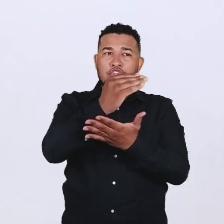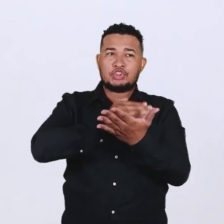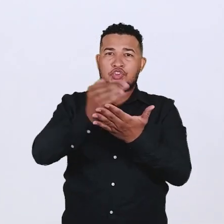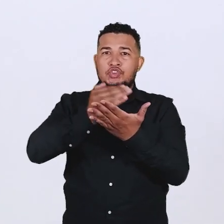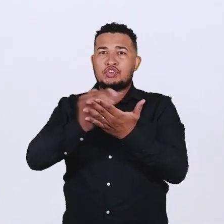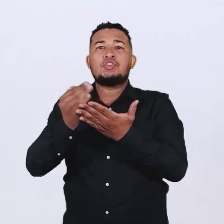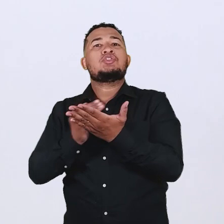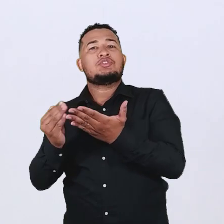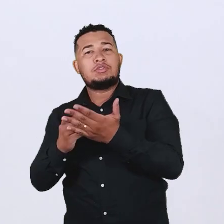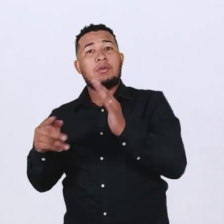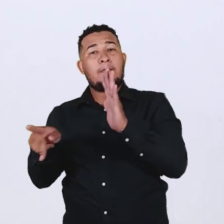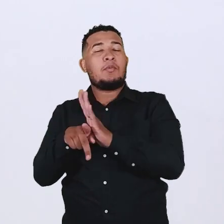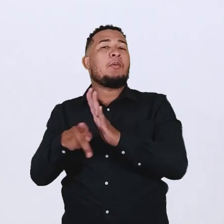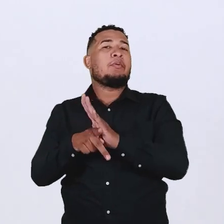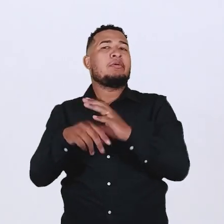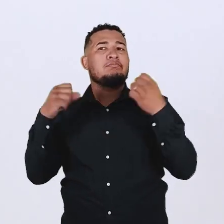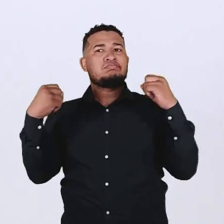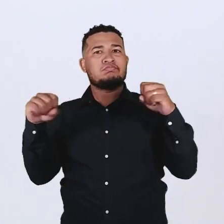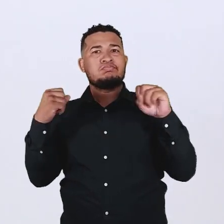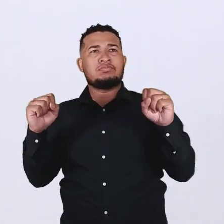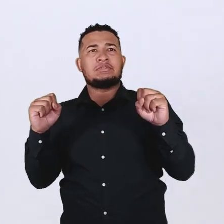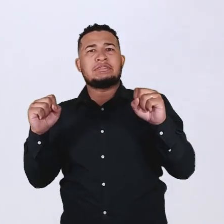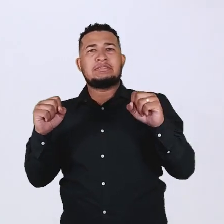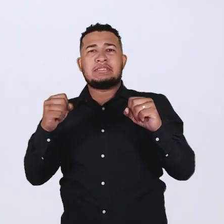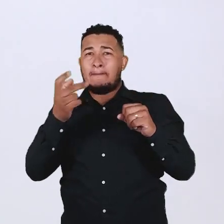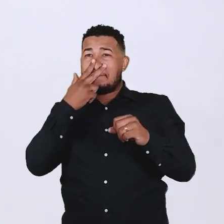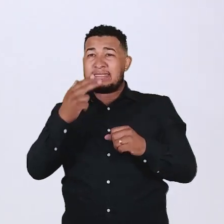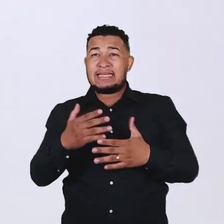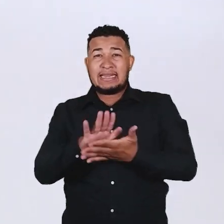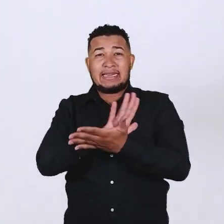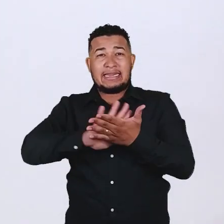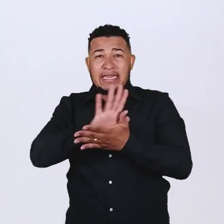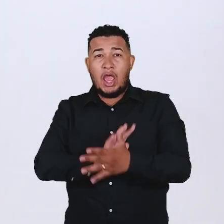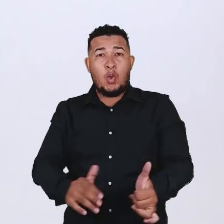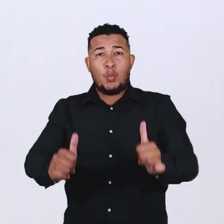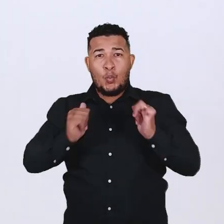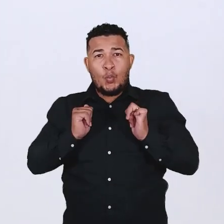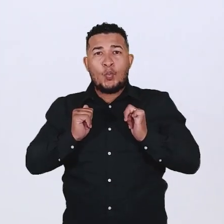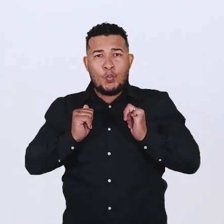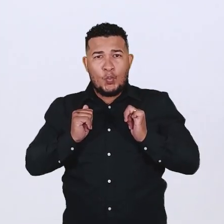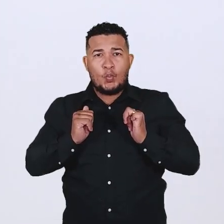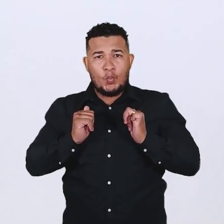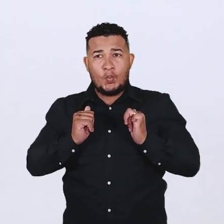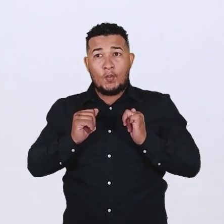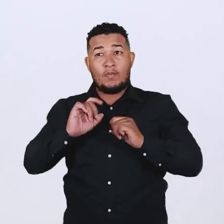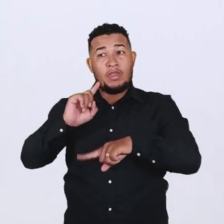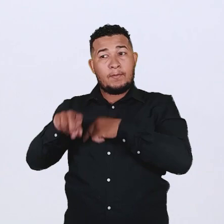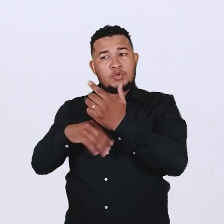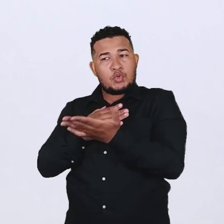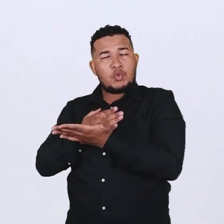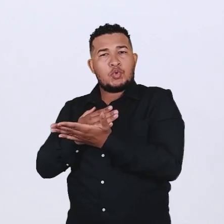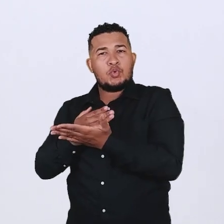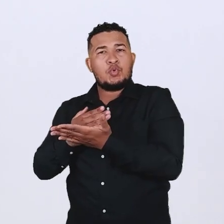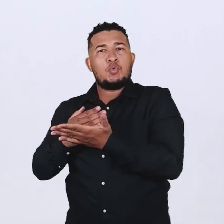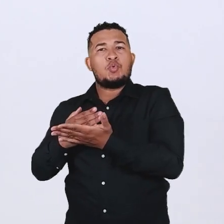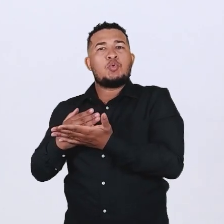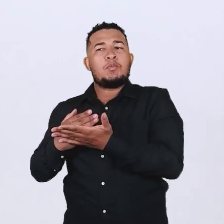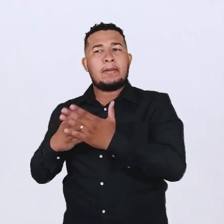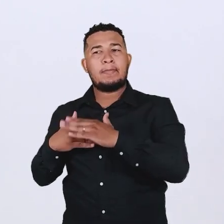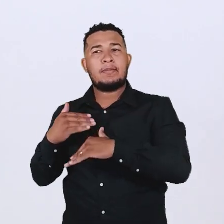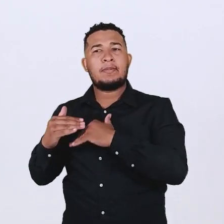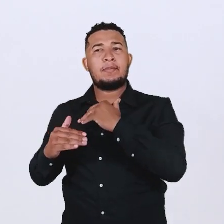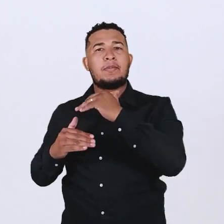semana distribuídos de atividade física. E você não está fazendo nada hoje. E aí quando você